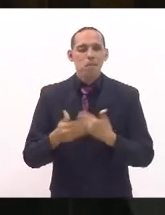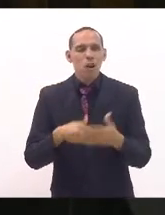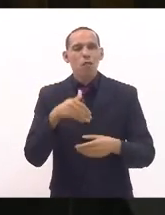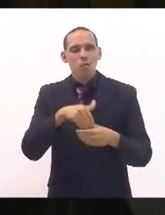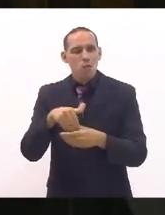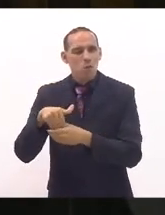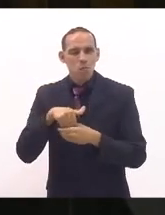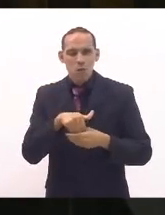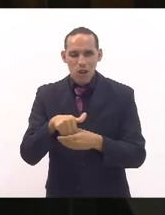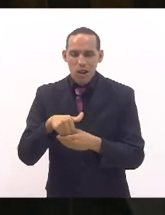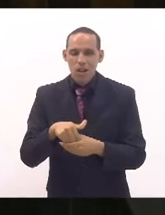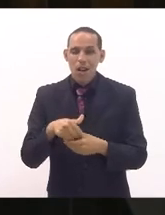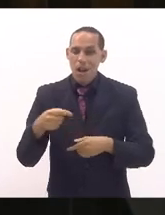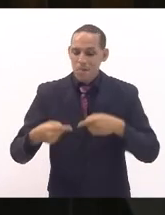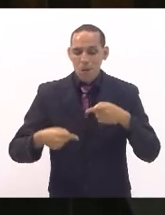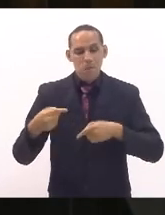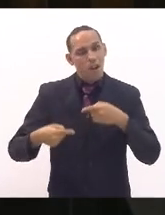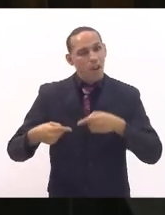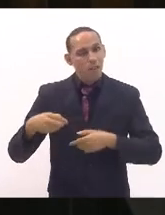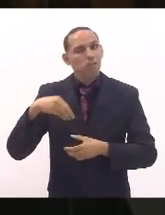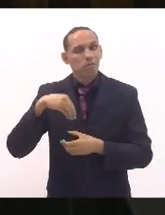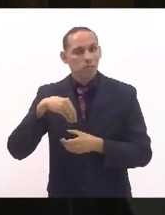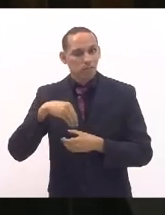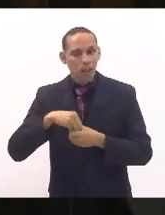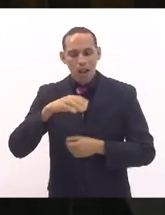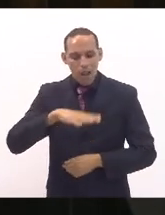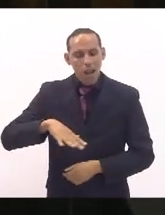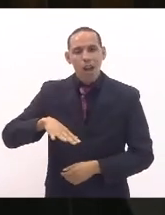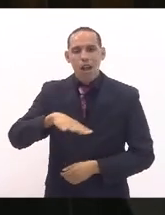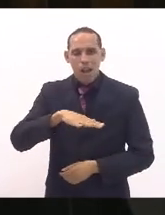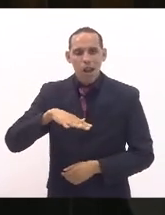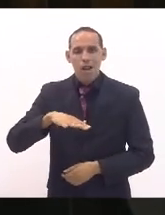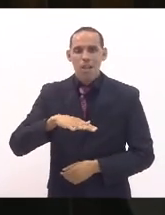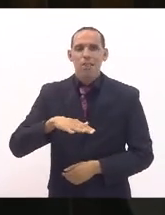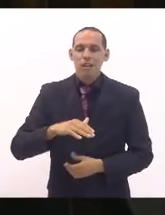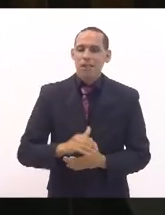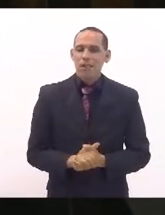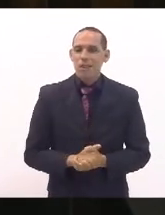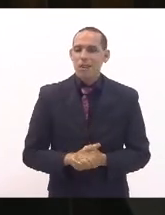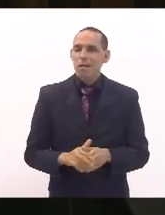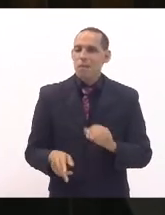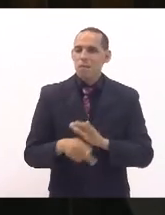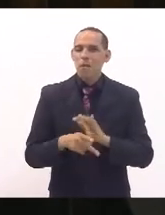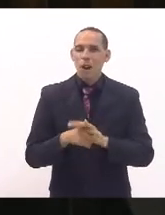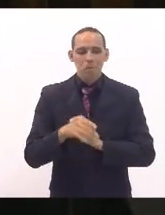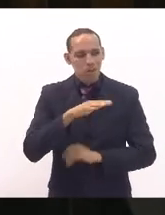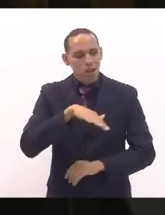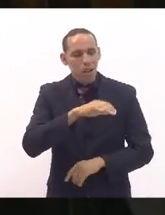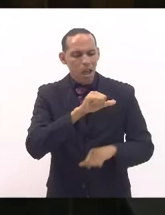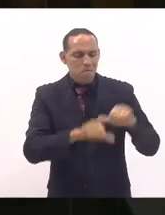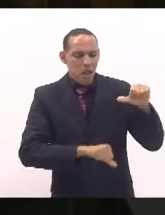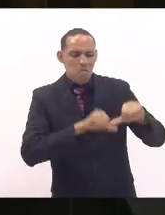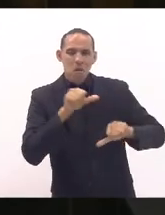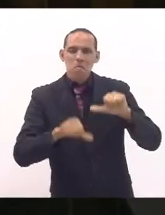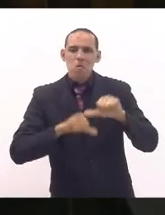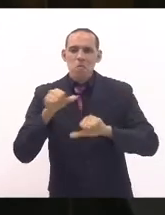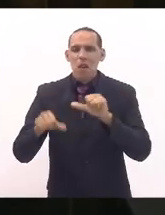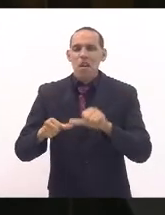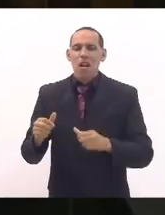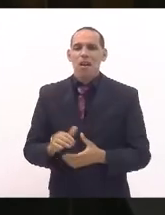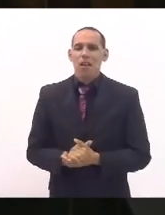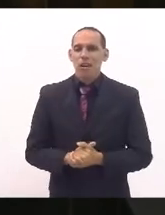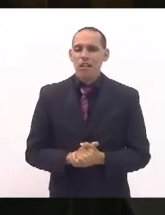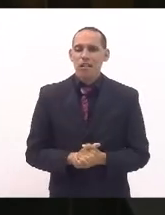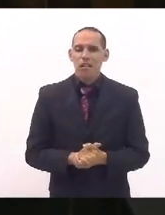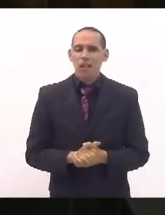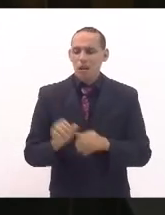eleitoral, num debate dentro do ambiente, do antro, que eles transformaram os meios